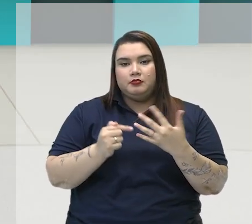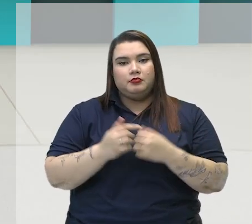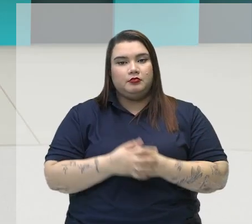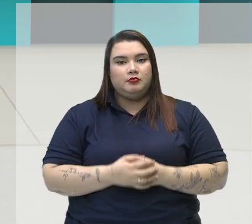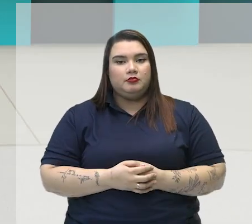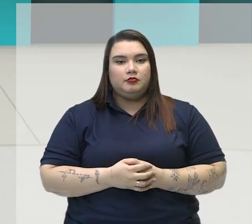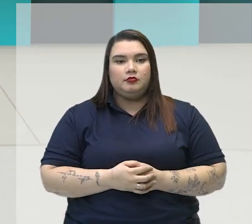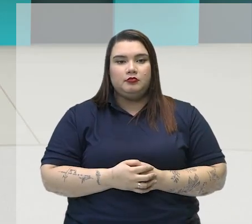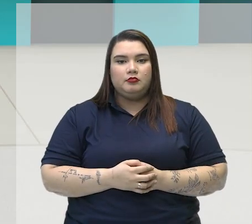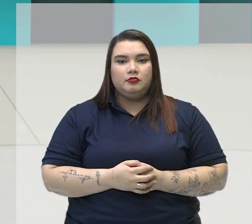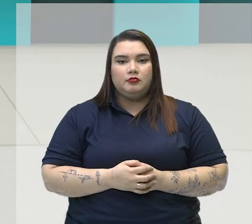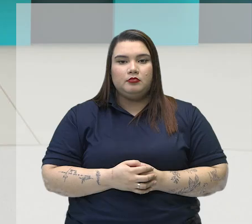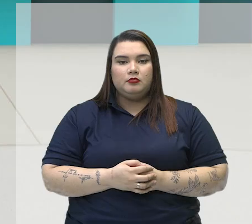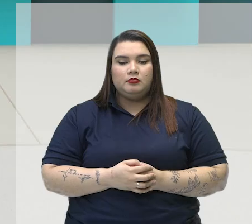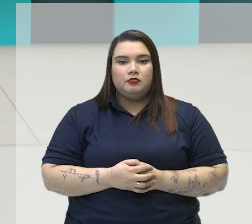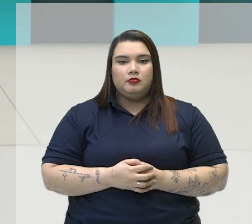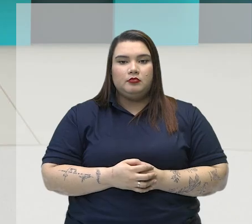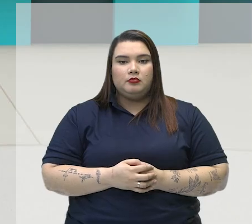entre eles.